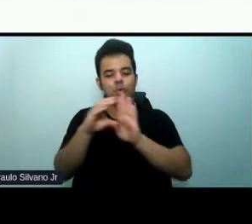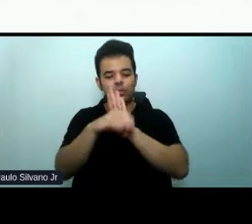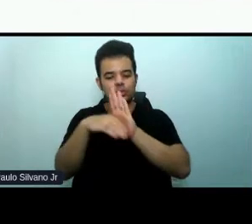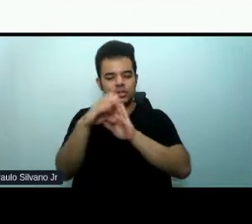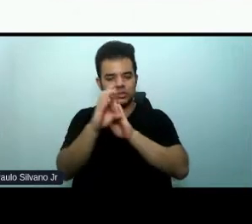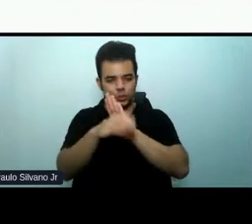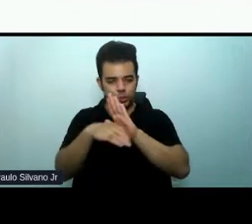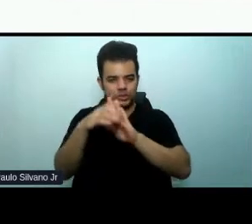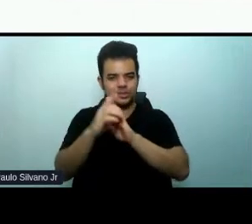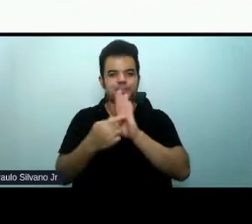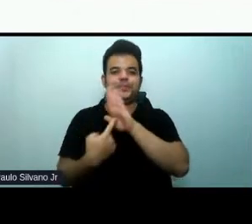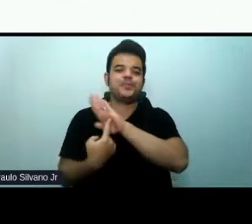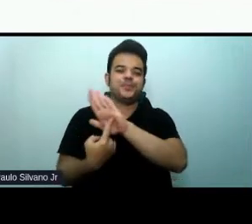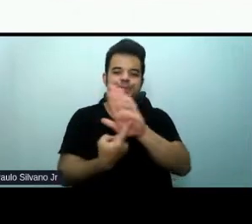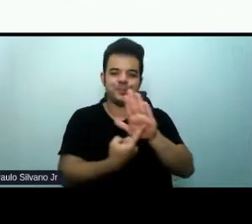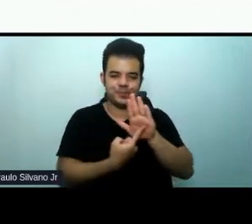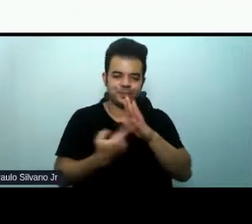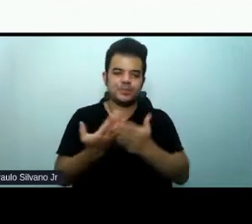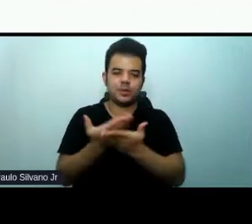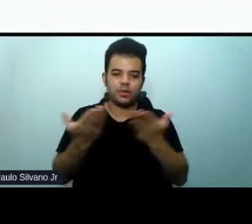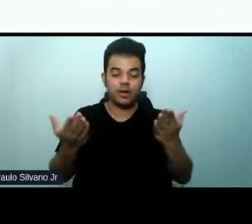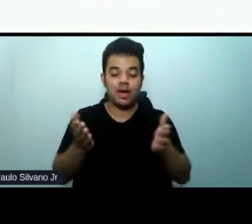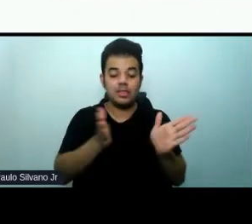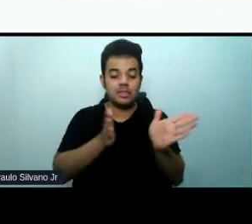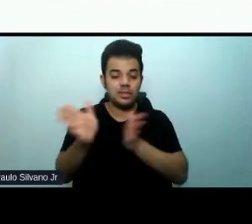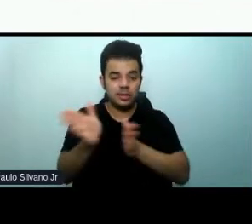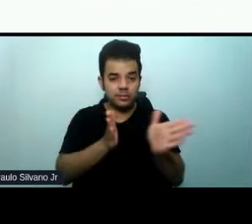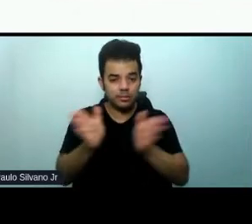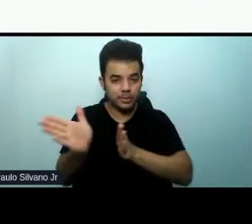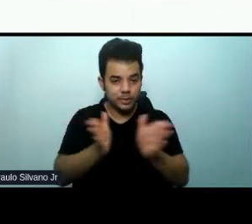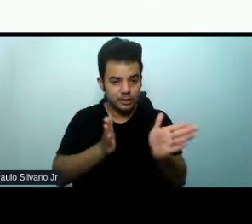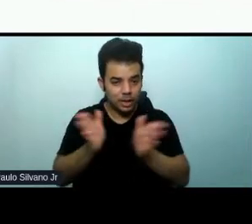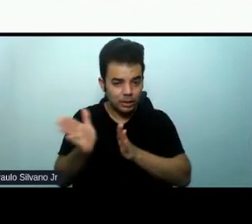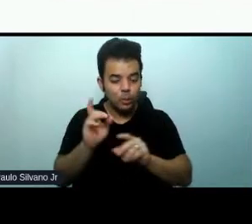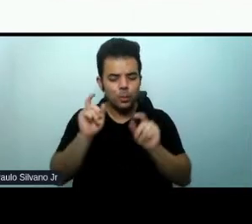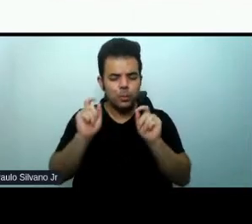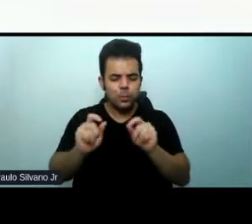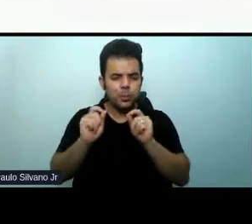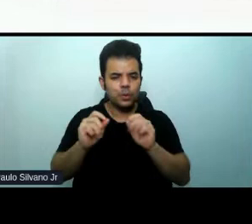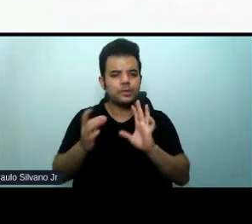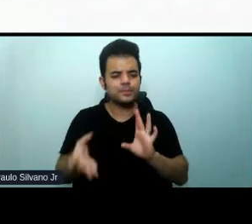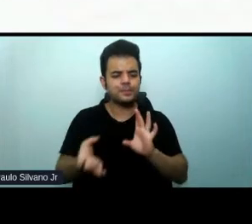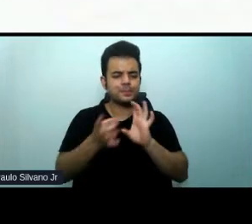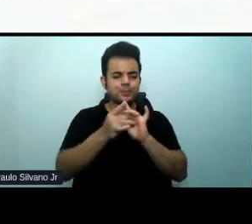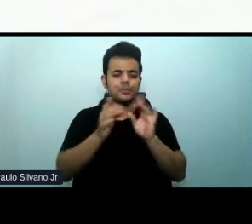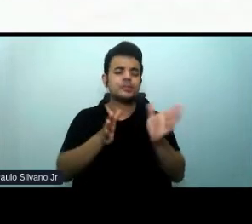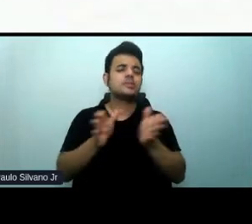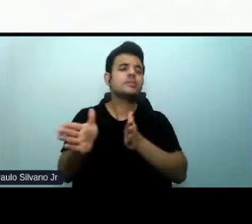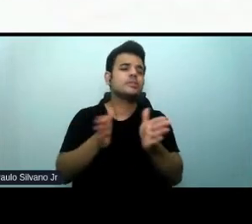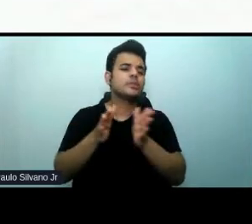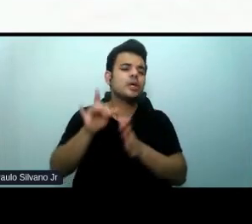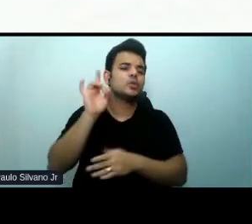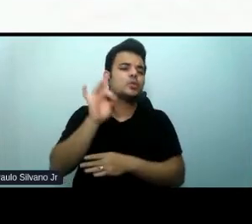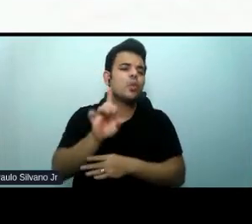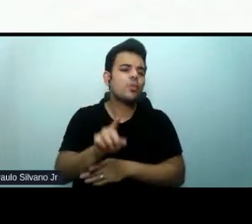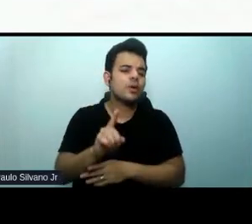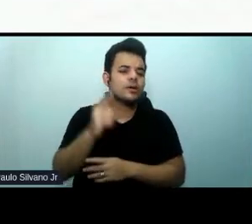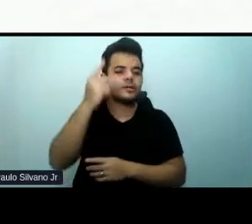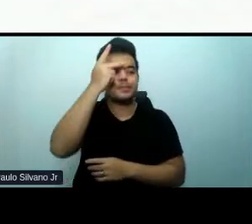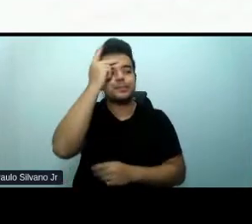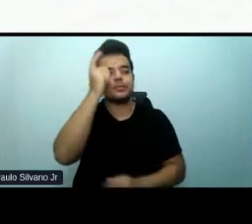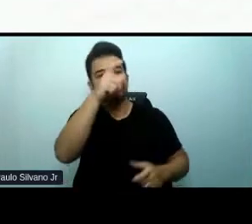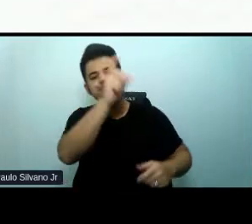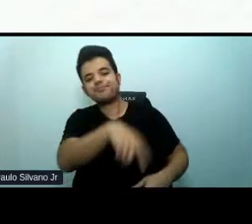aqui. Eu falo que acessibilidade, o pessoal vincula muito a acessibilidade à pessoa